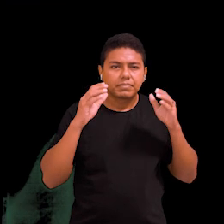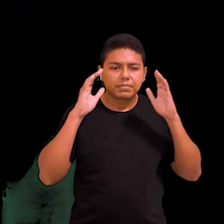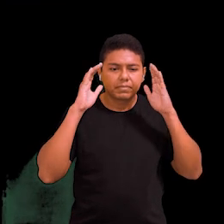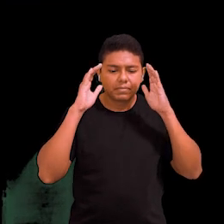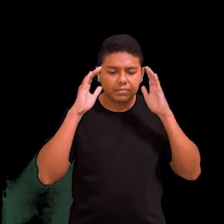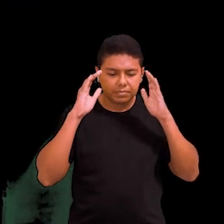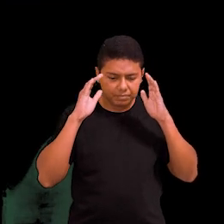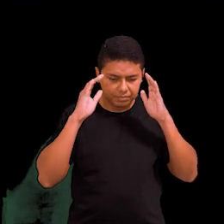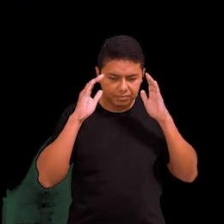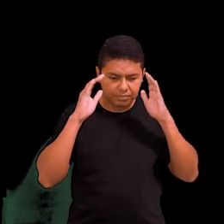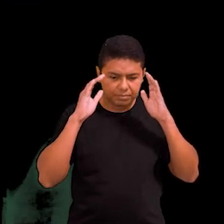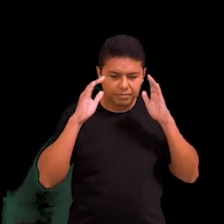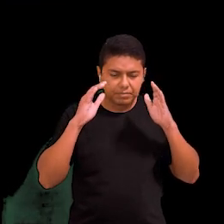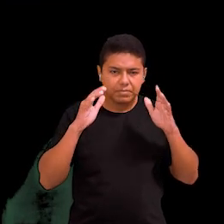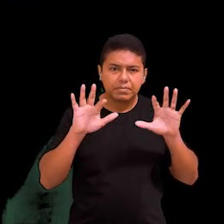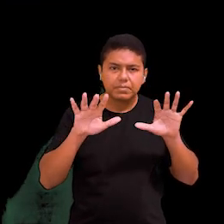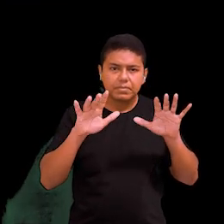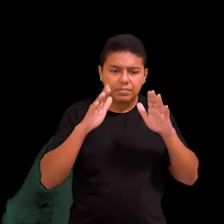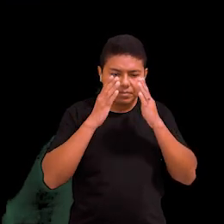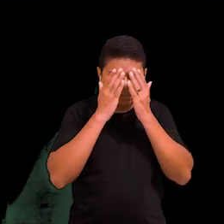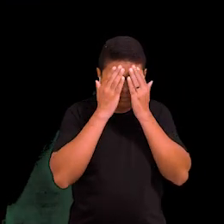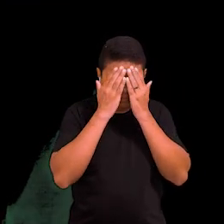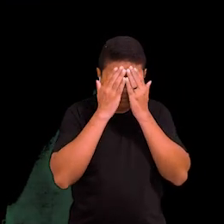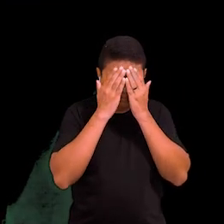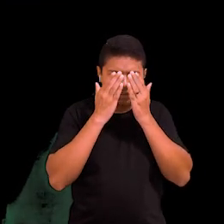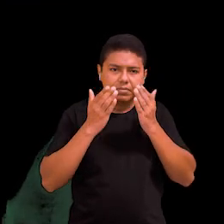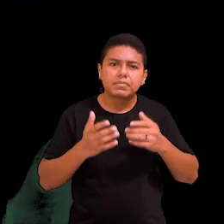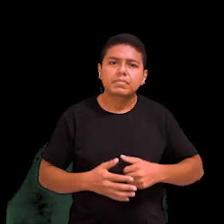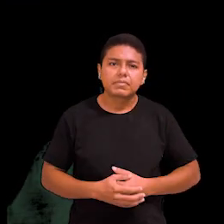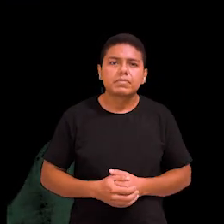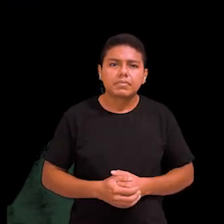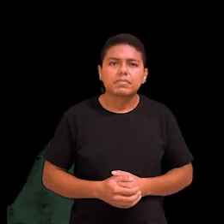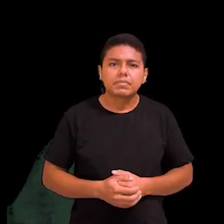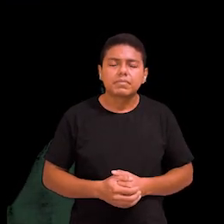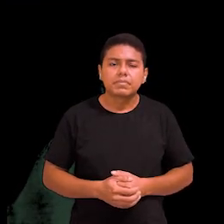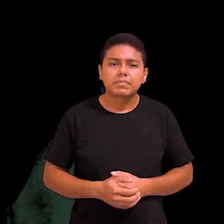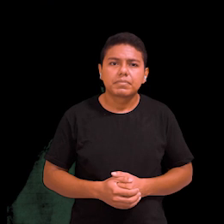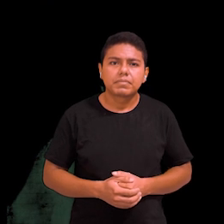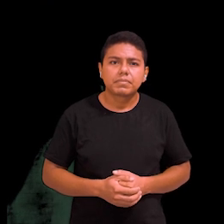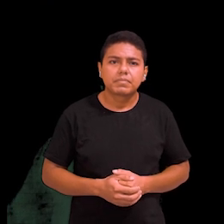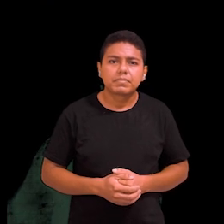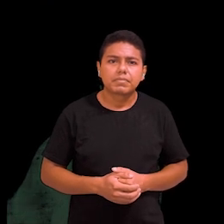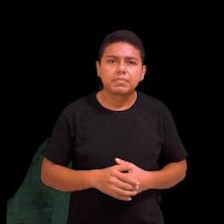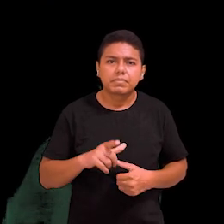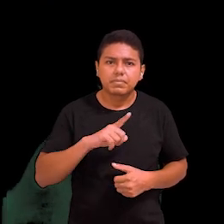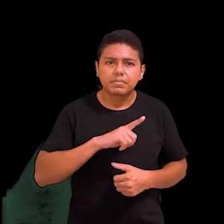está com a cabeça levemente inclinada para baixo e com as mãos no rosto.